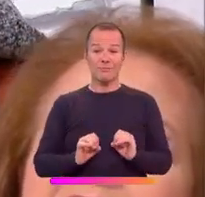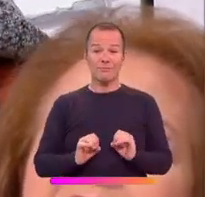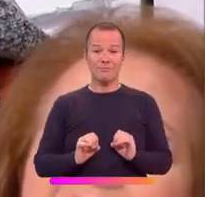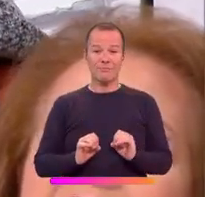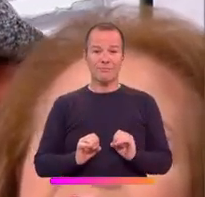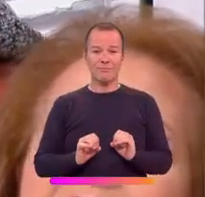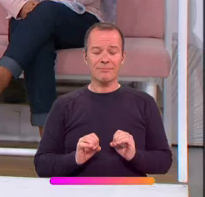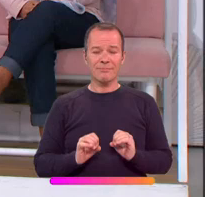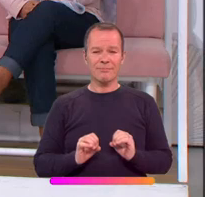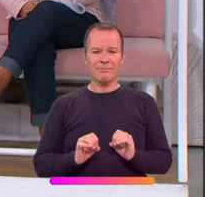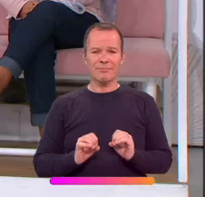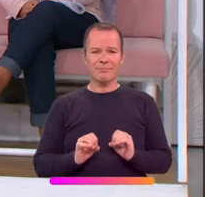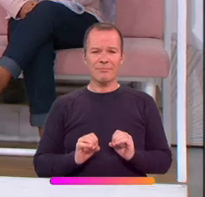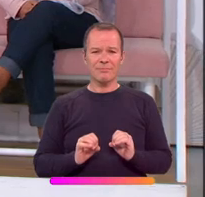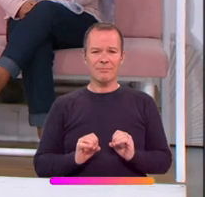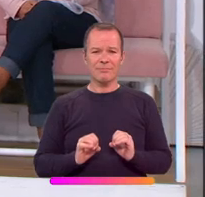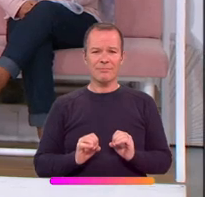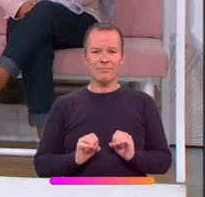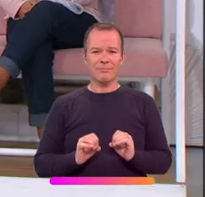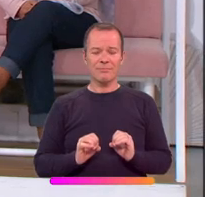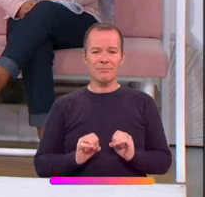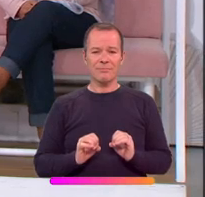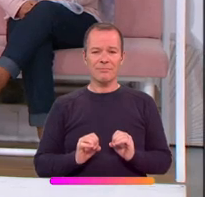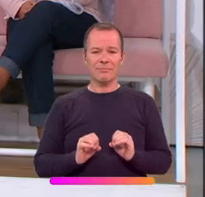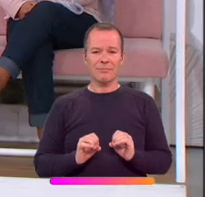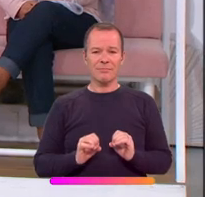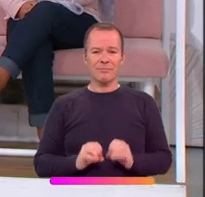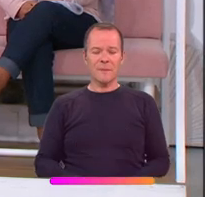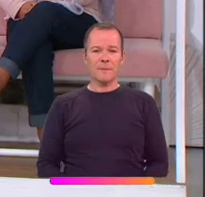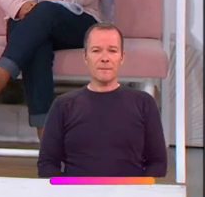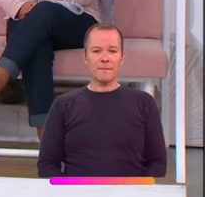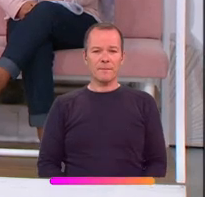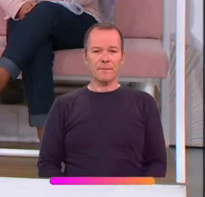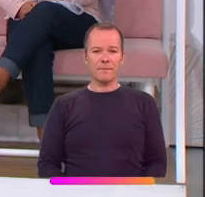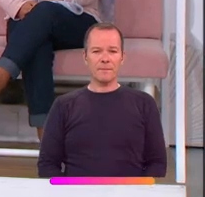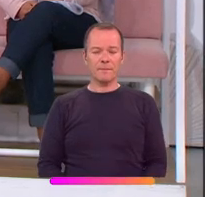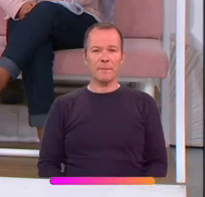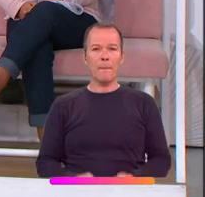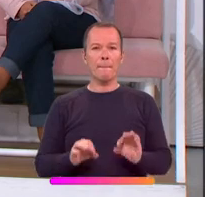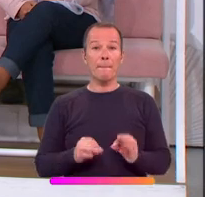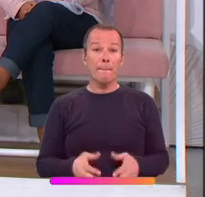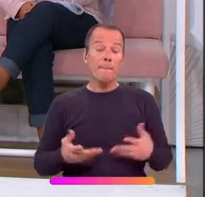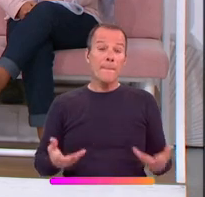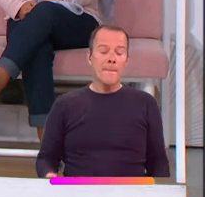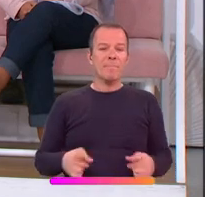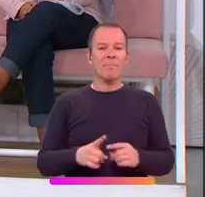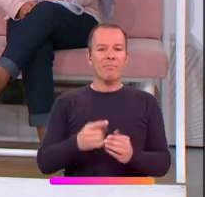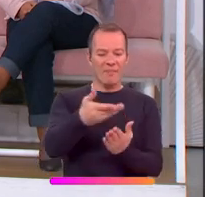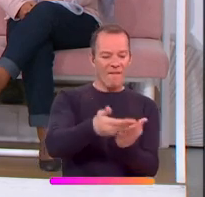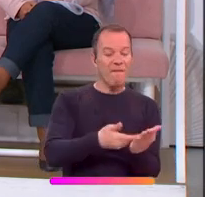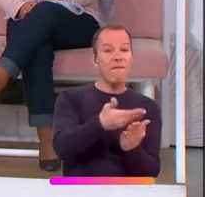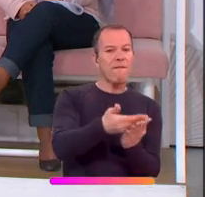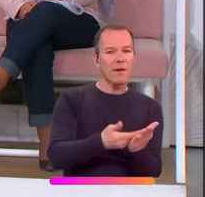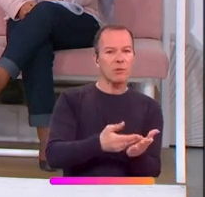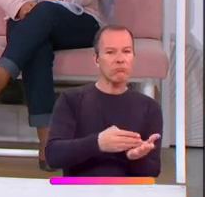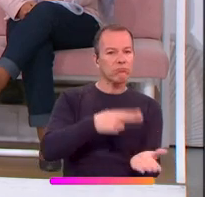Ainda haverá alguma forma de eu efetuar a validação? Certo. Então, a validação das faturas terminou no dia 27